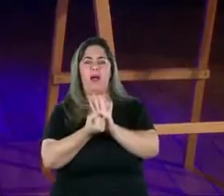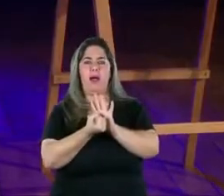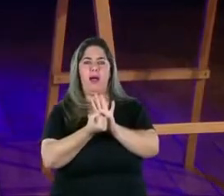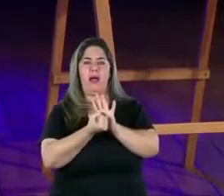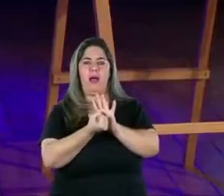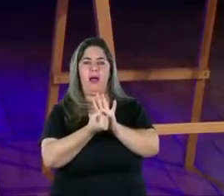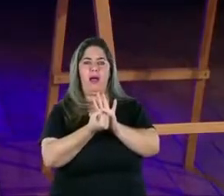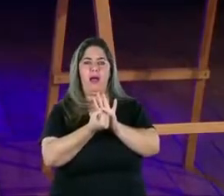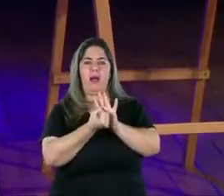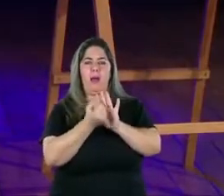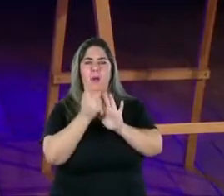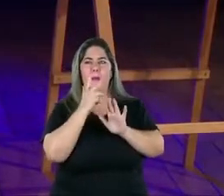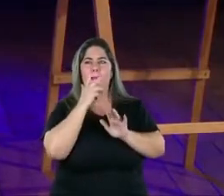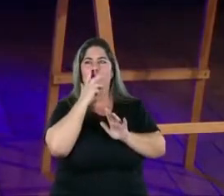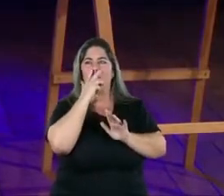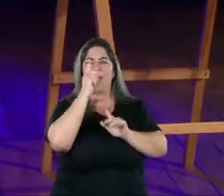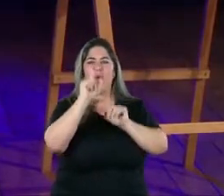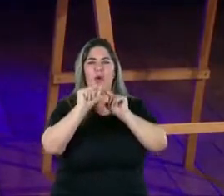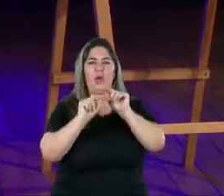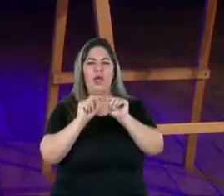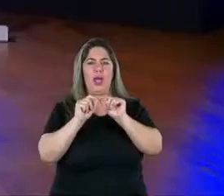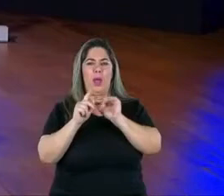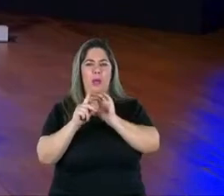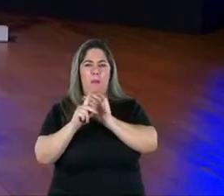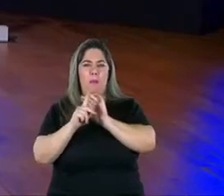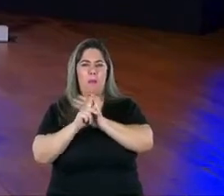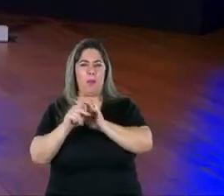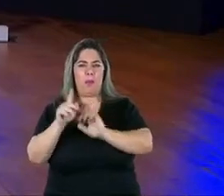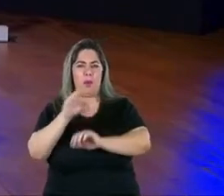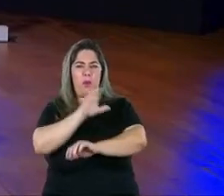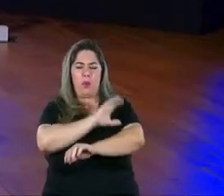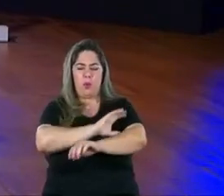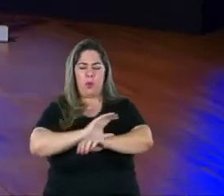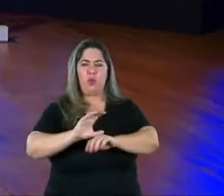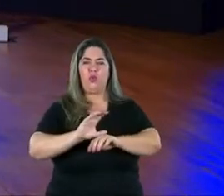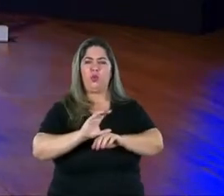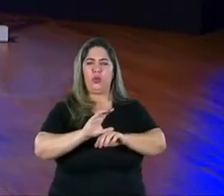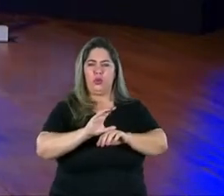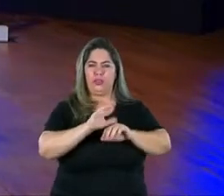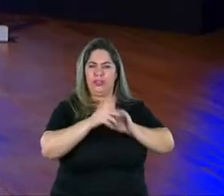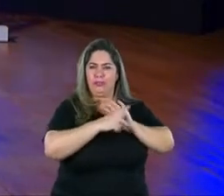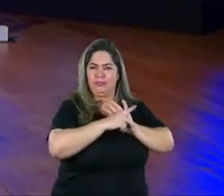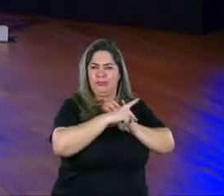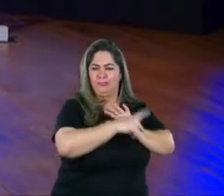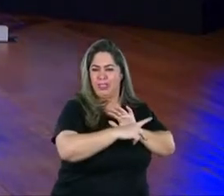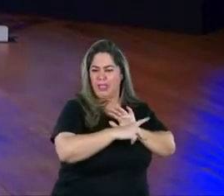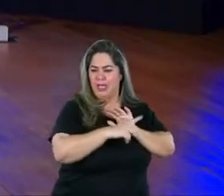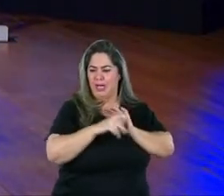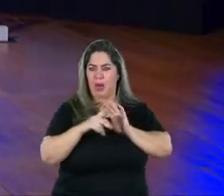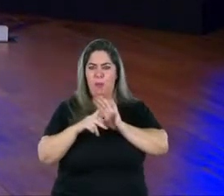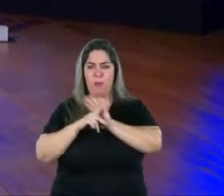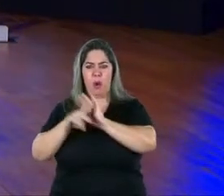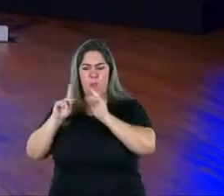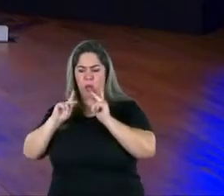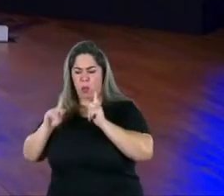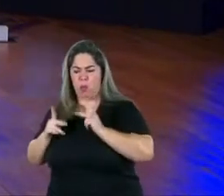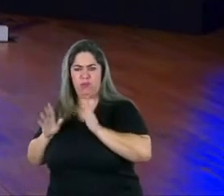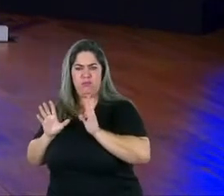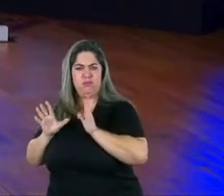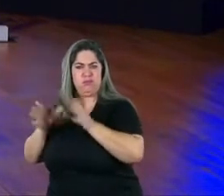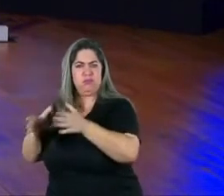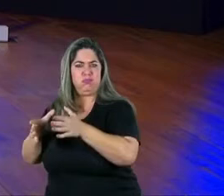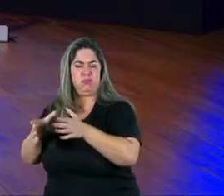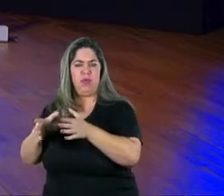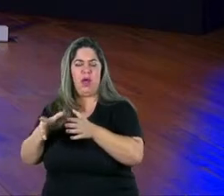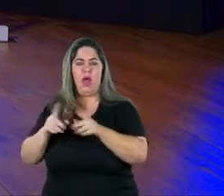primeiro alvorecer da cultura na longa noite biológica. Para fazer isso, o gorila albino dispõe